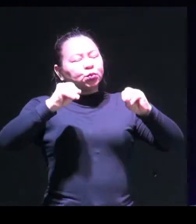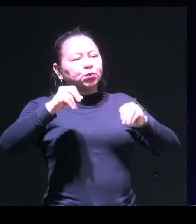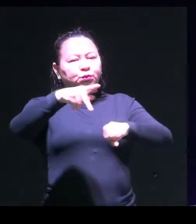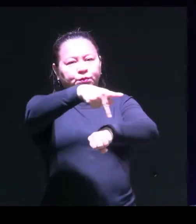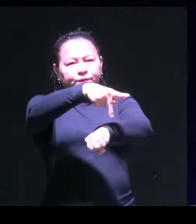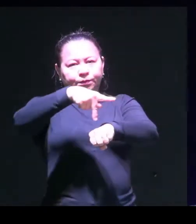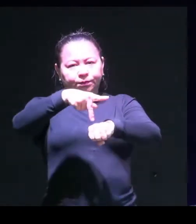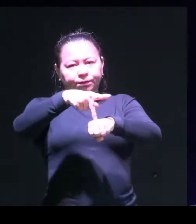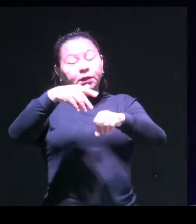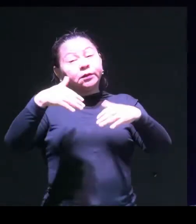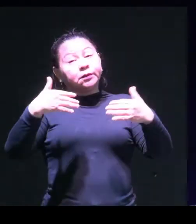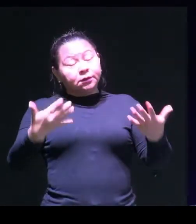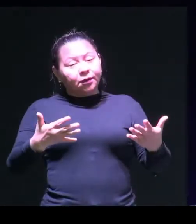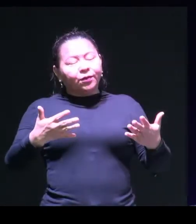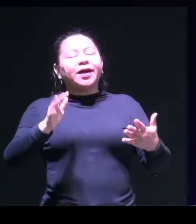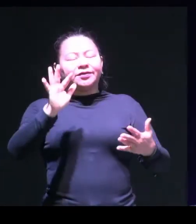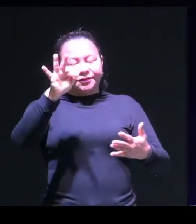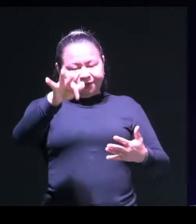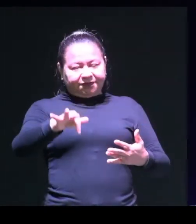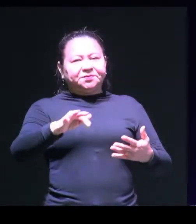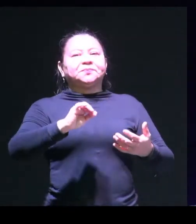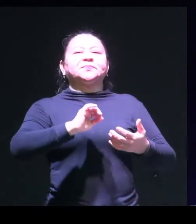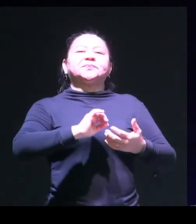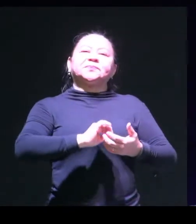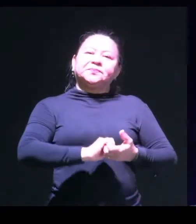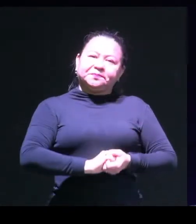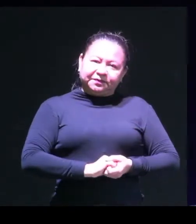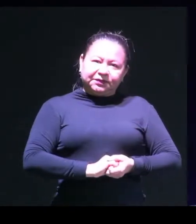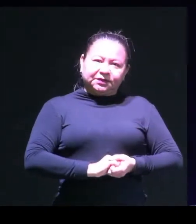nações. Então virá o fim.